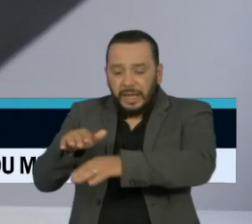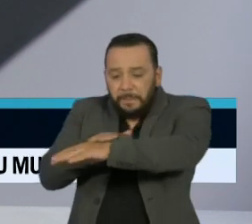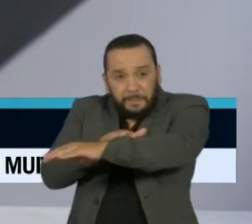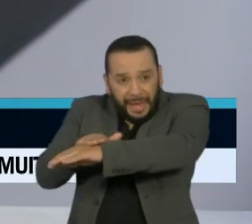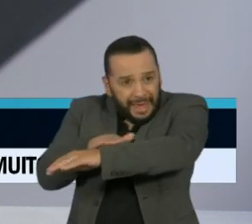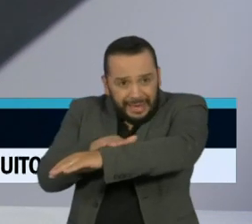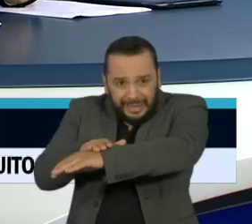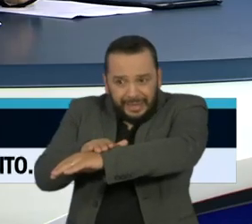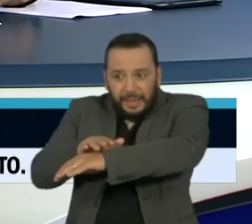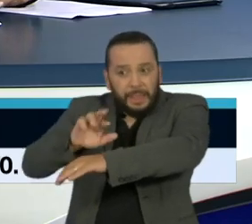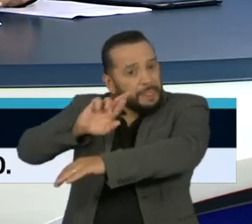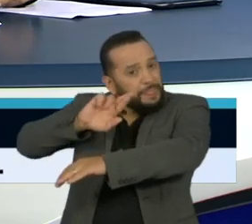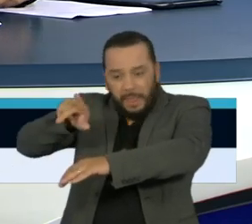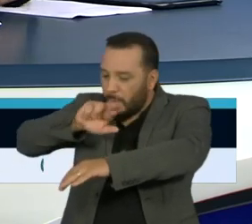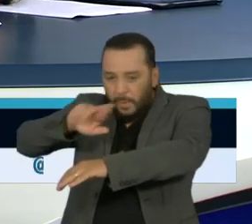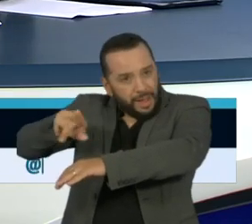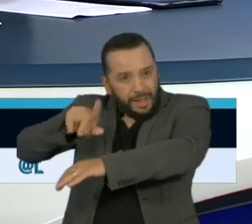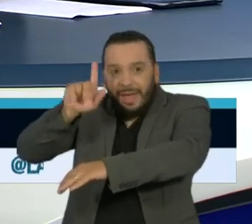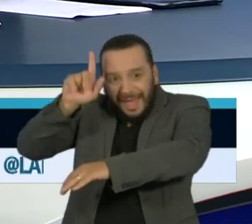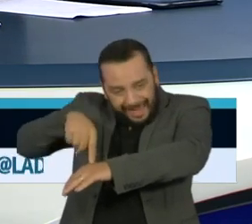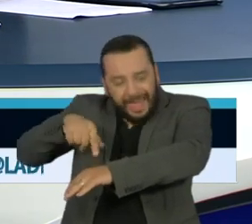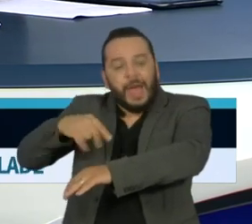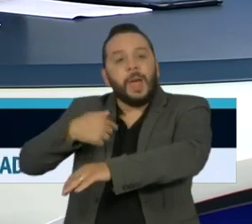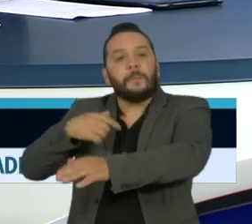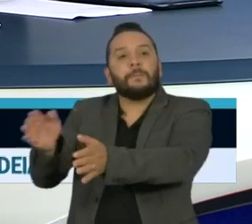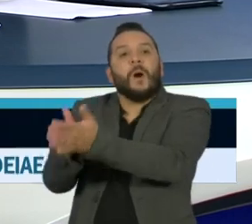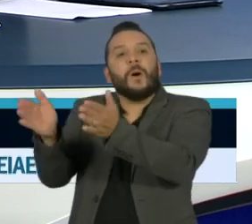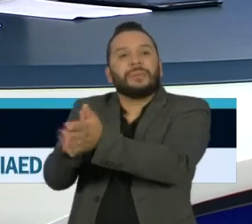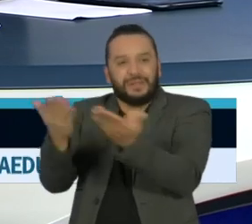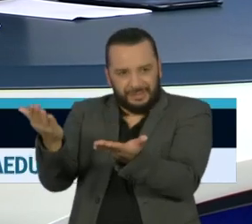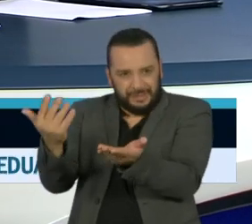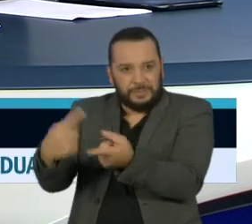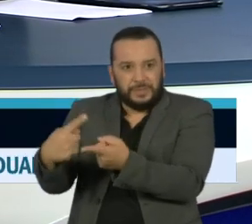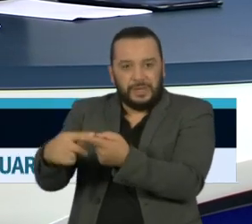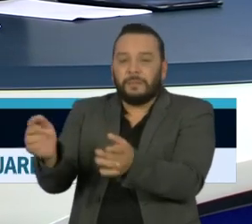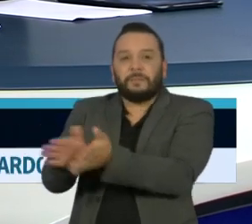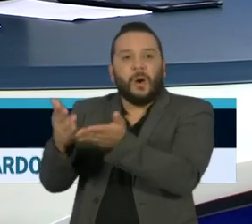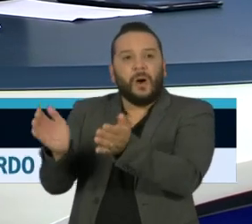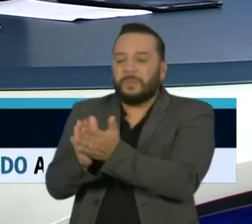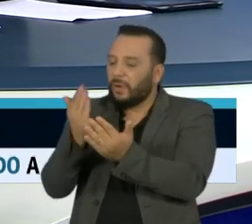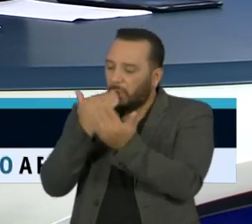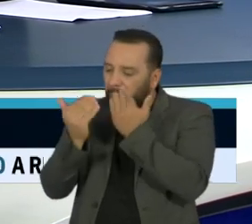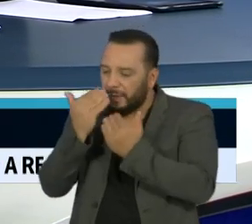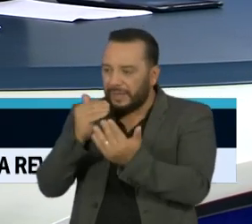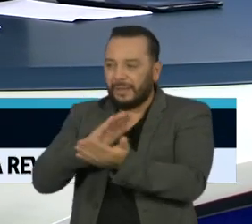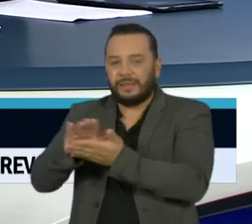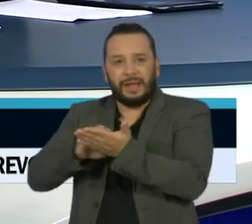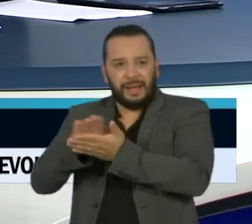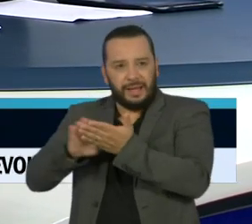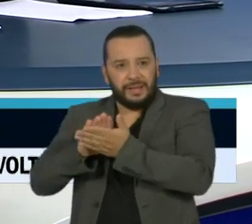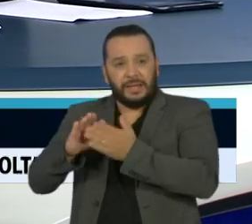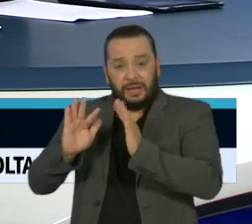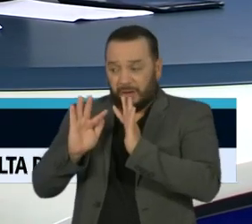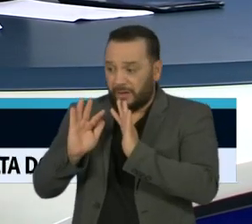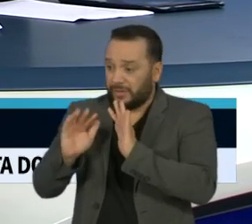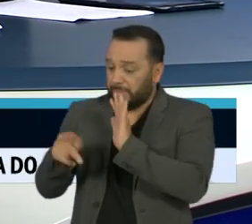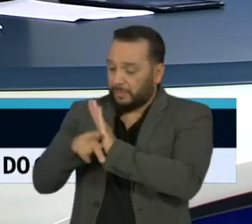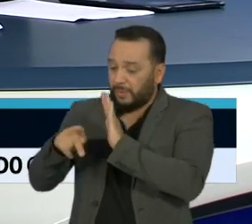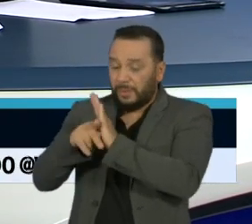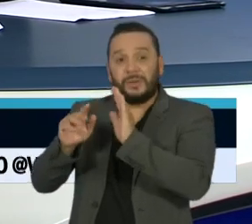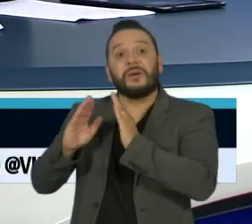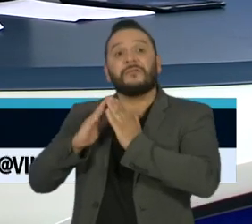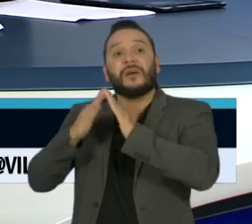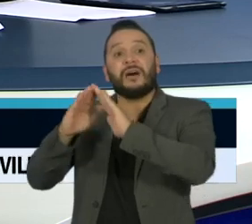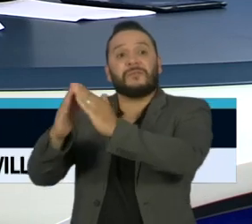é porque são mais pobres os pobres têm menos acesso a comida na nossa periferia de são paulo tem